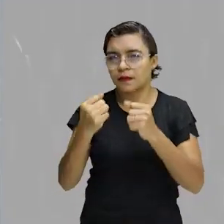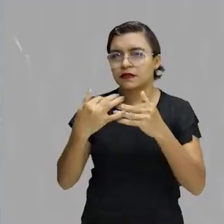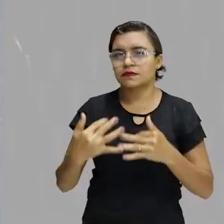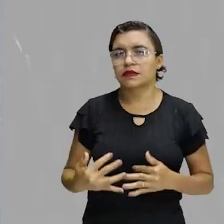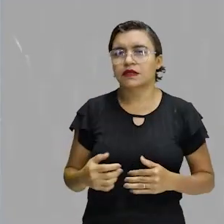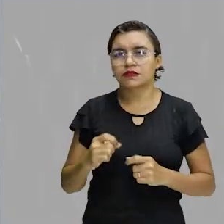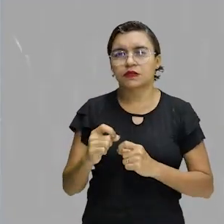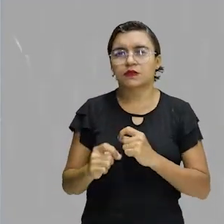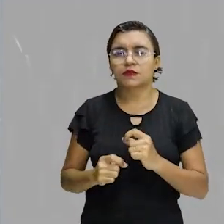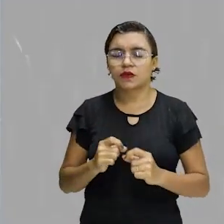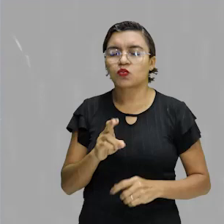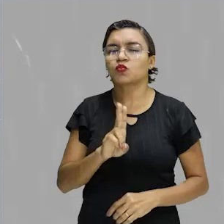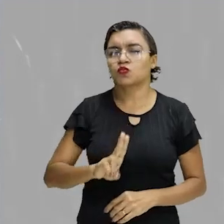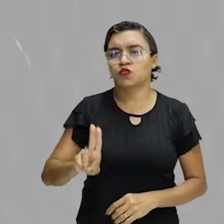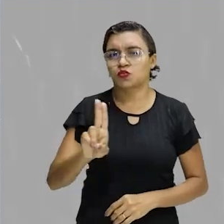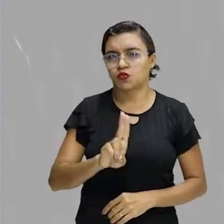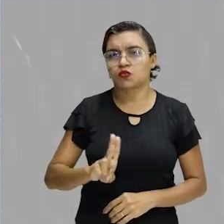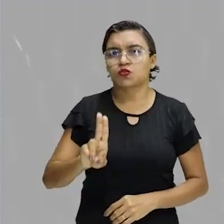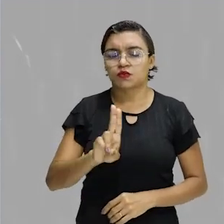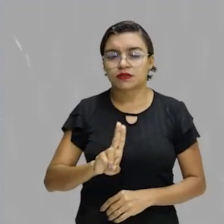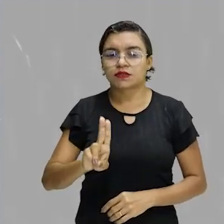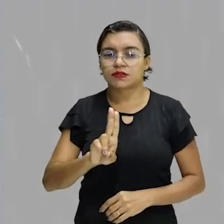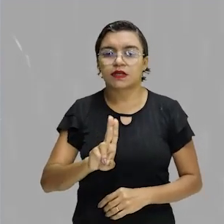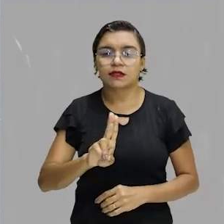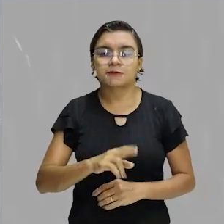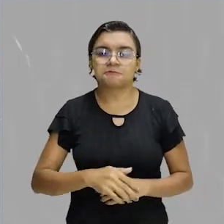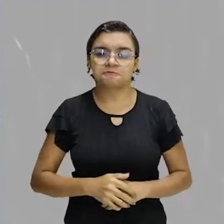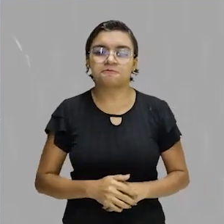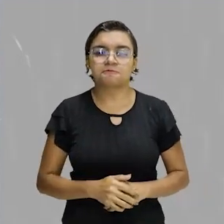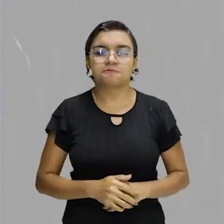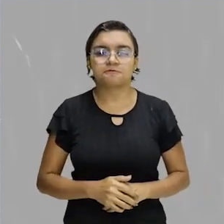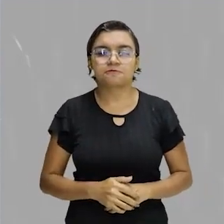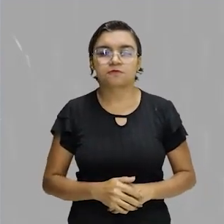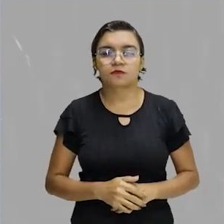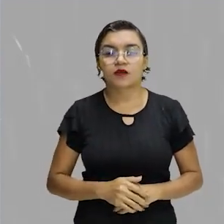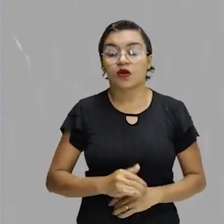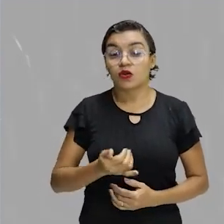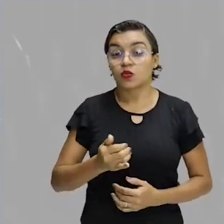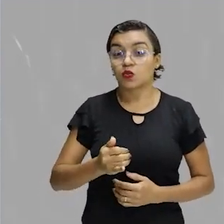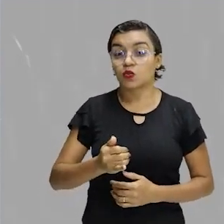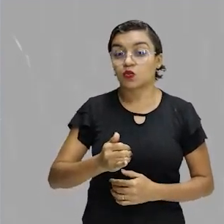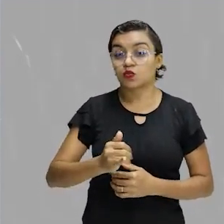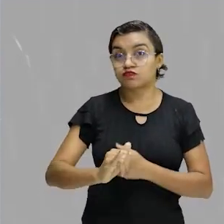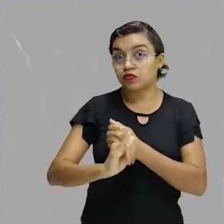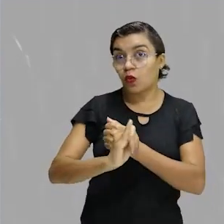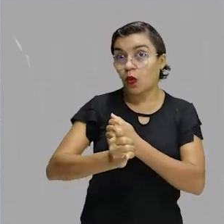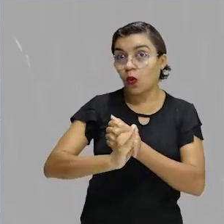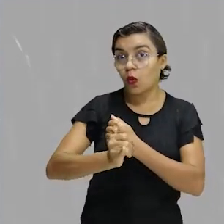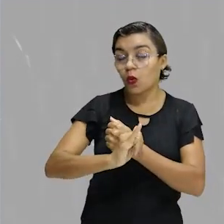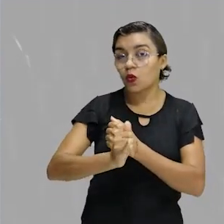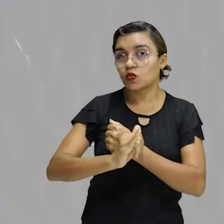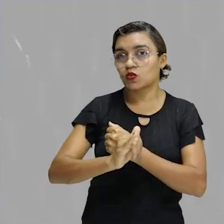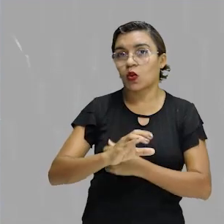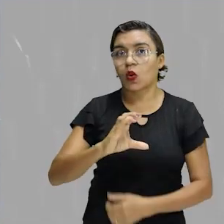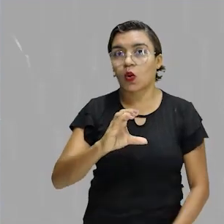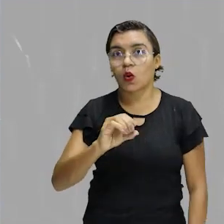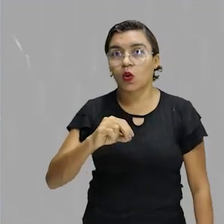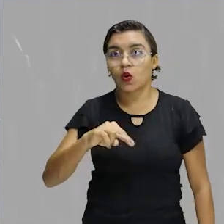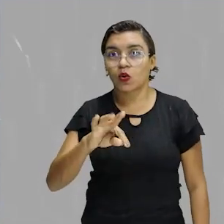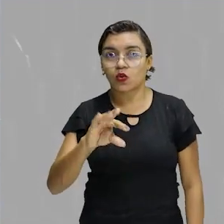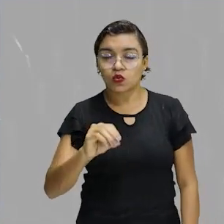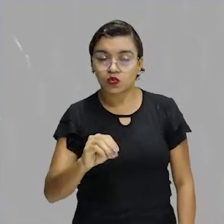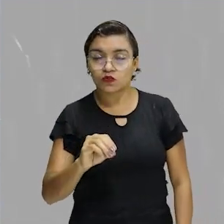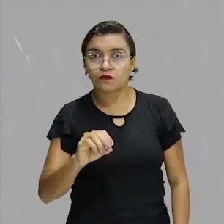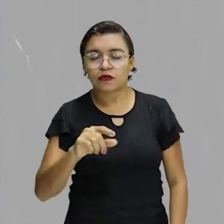muito utilizada, uma clássica definição utilizada para o conto, é que para você chamar aquele texto de conto, você tem que